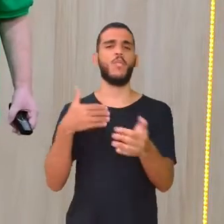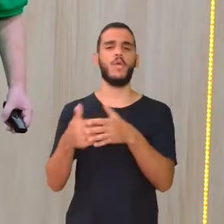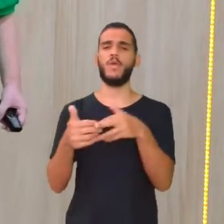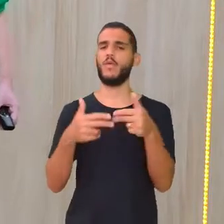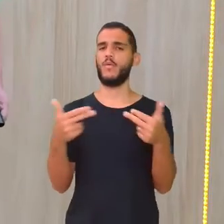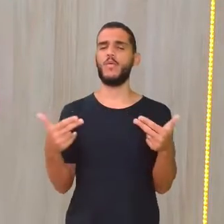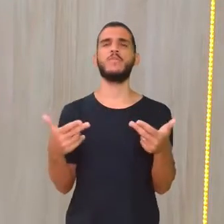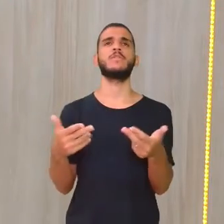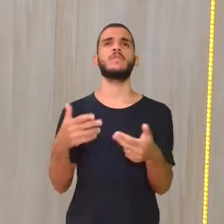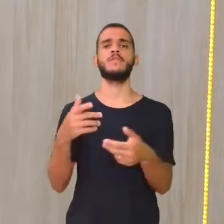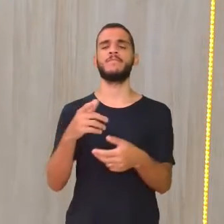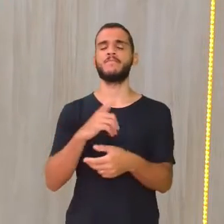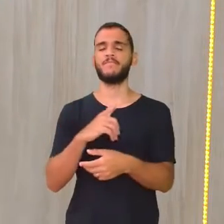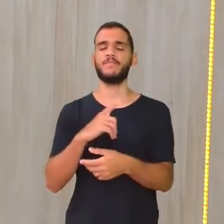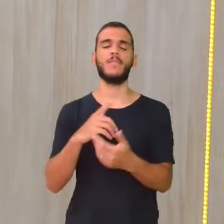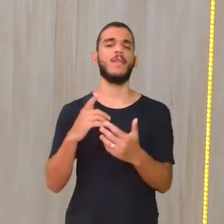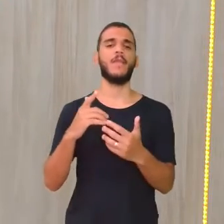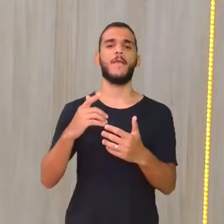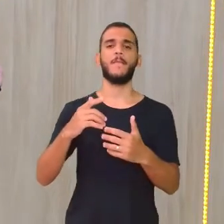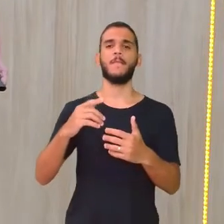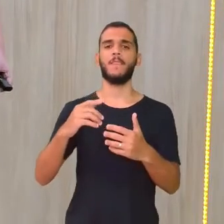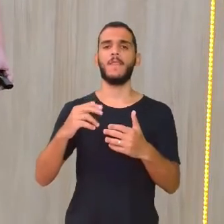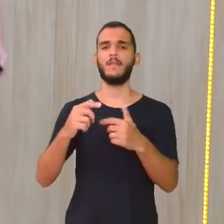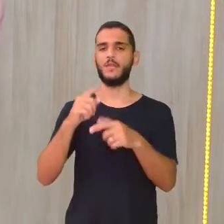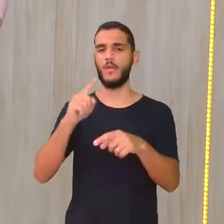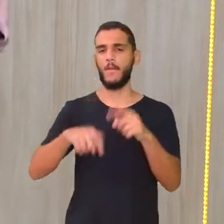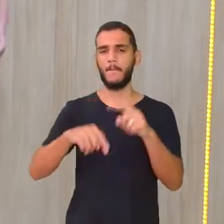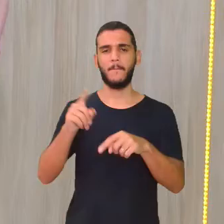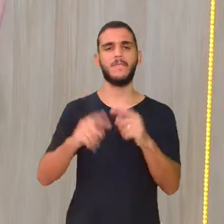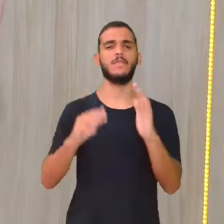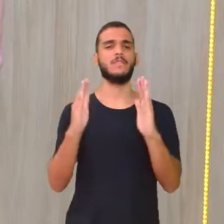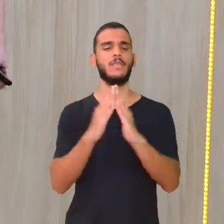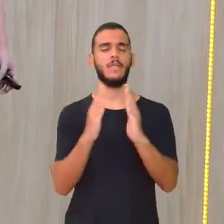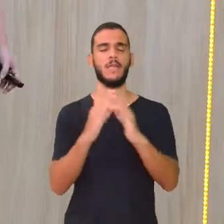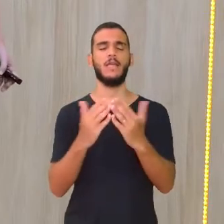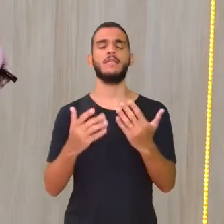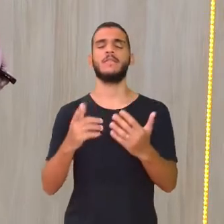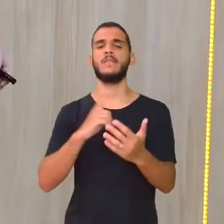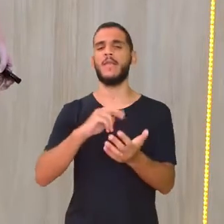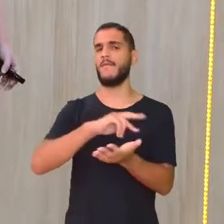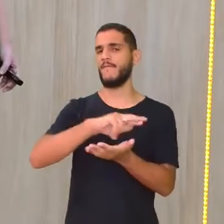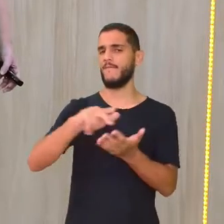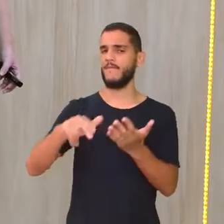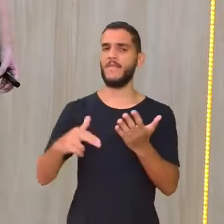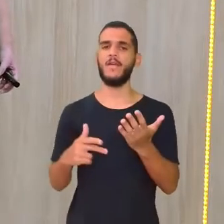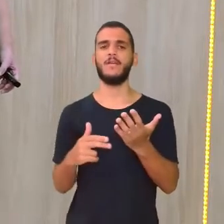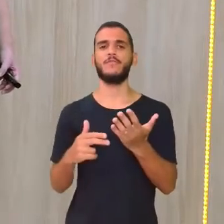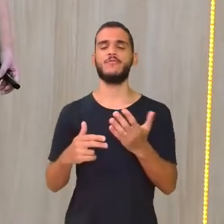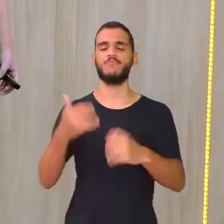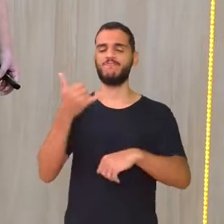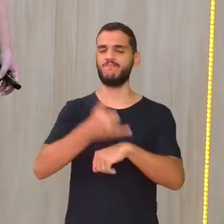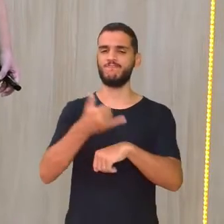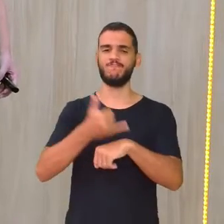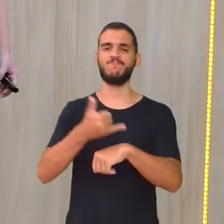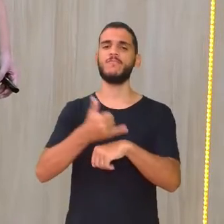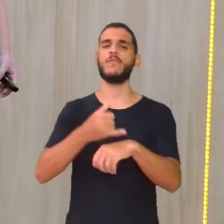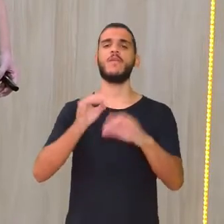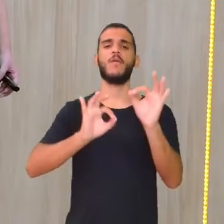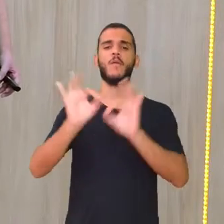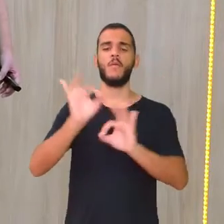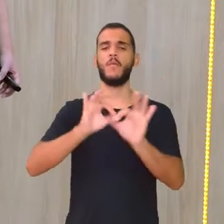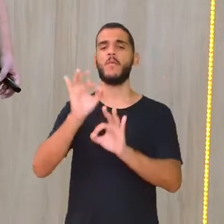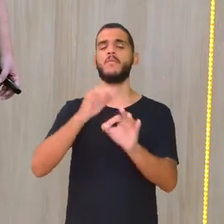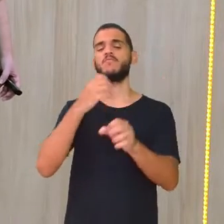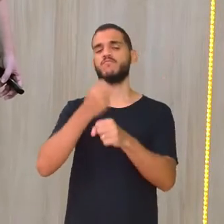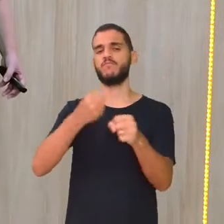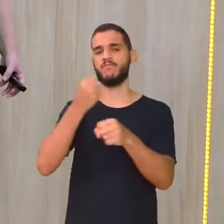de móveis, no caso aí de andaime, uma série de coisas. Se você pensar direitinho, quando você vai subir numa